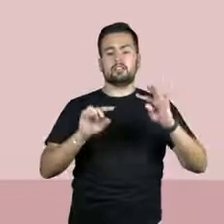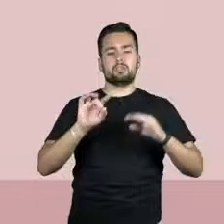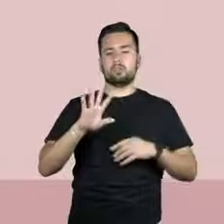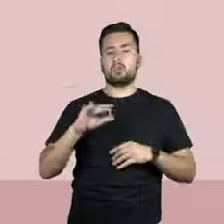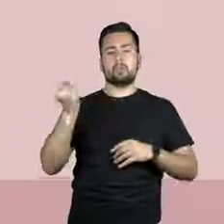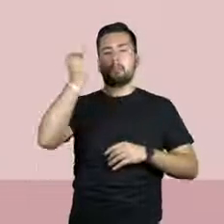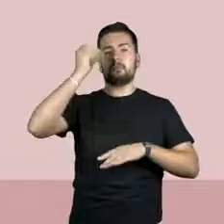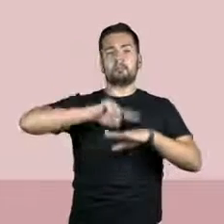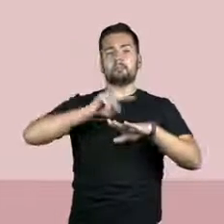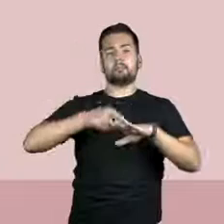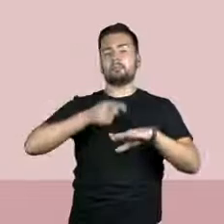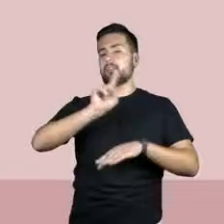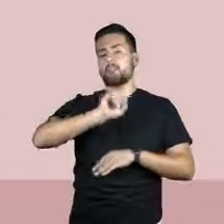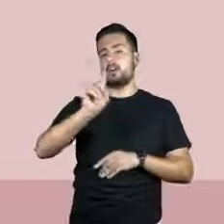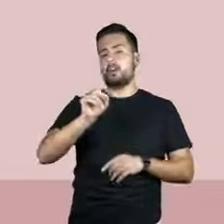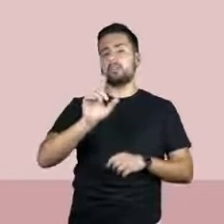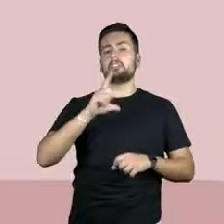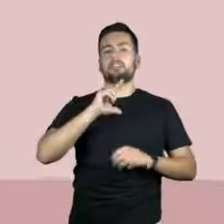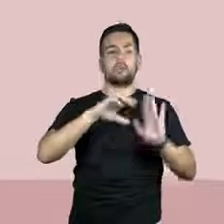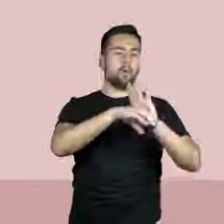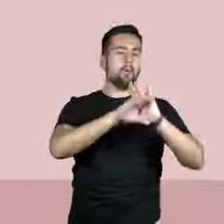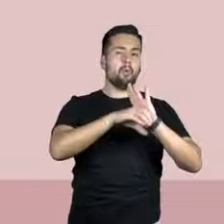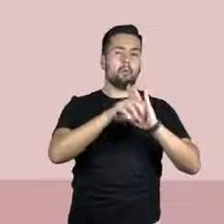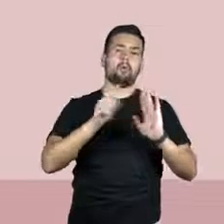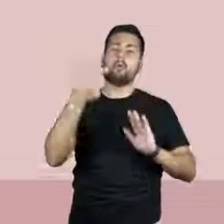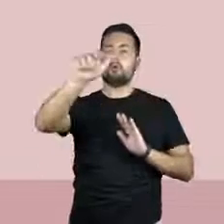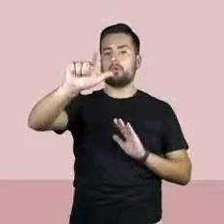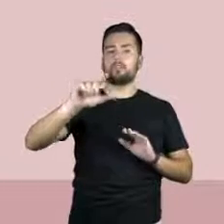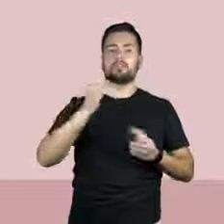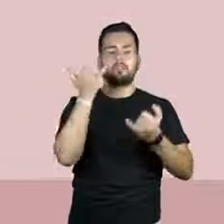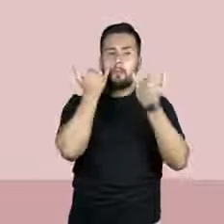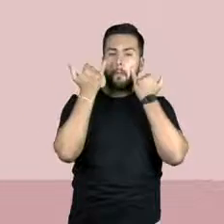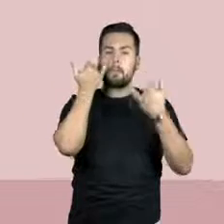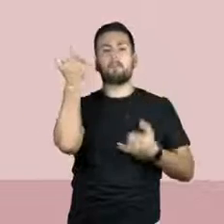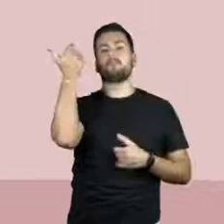tá? Existem outros conceitos e existem outras